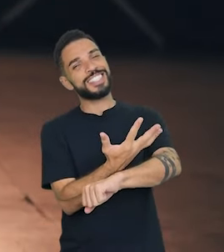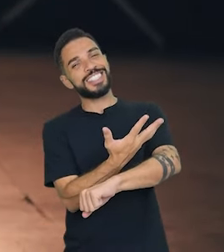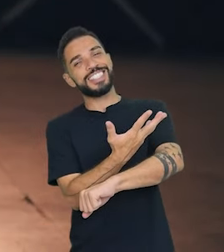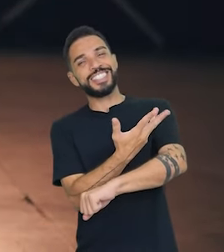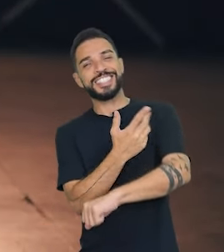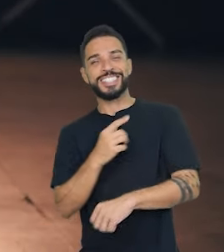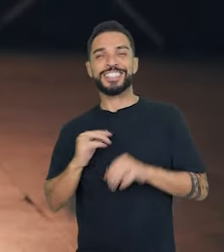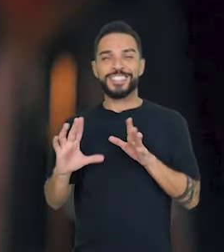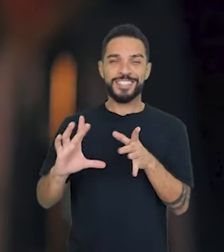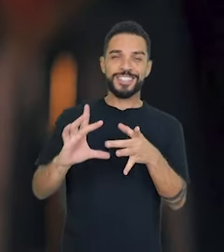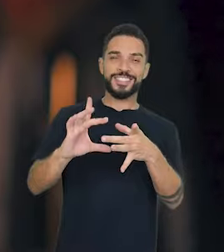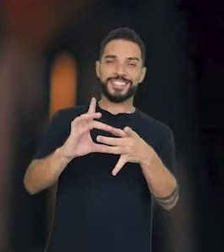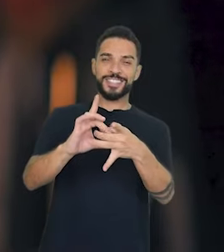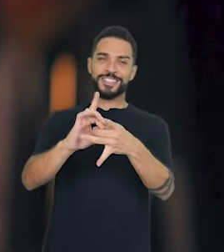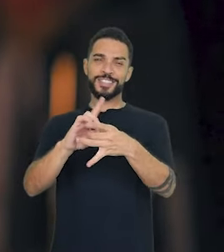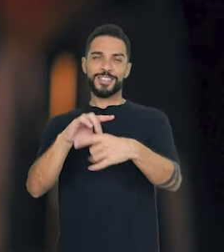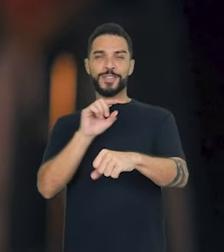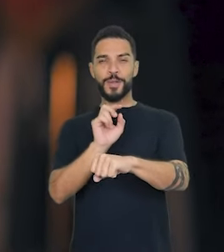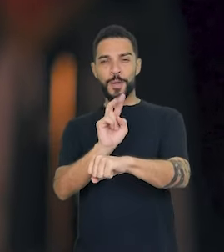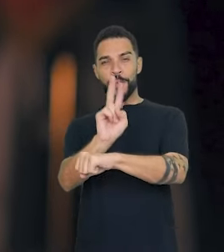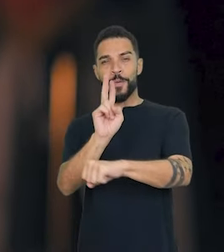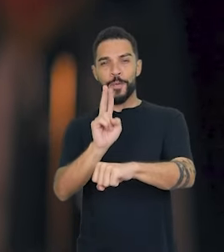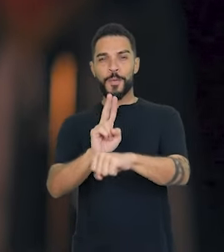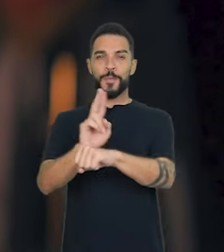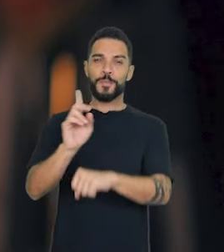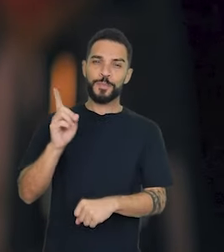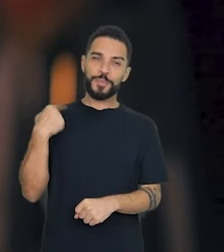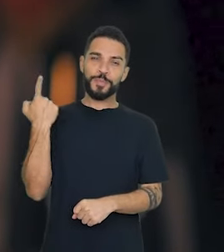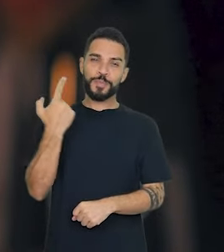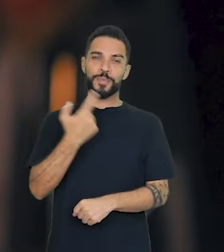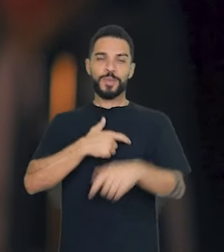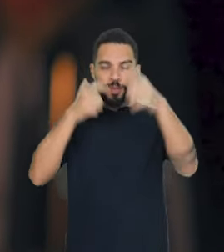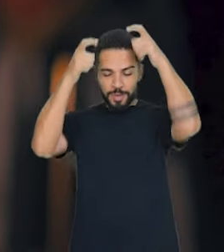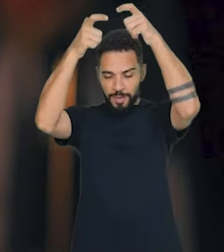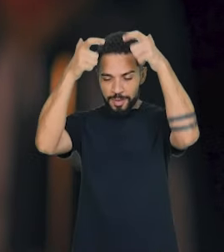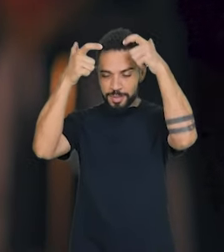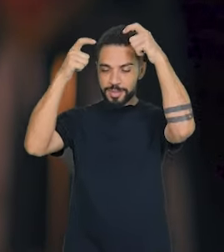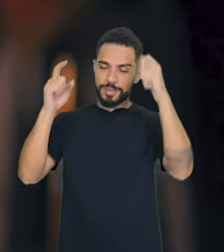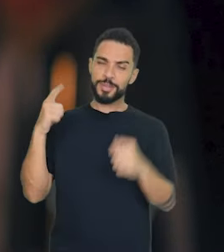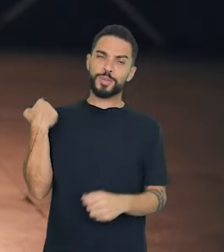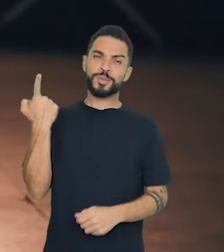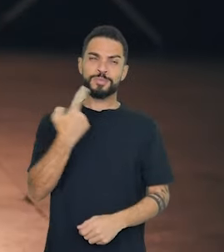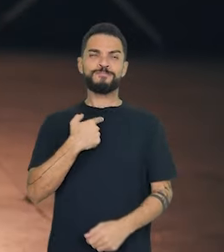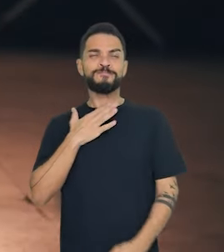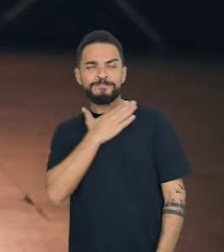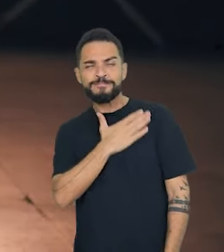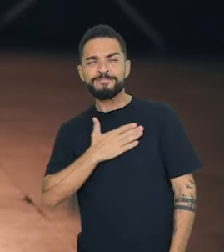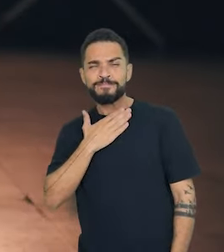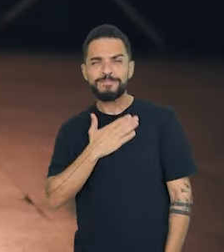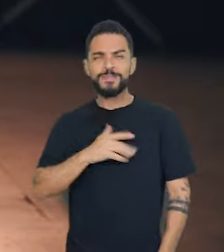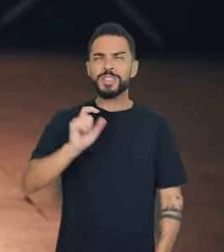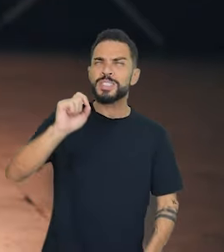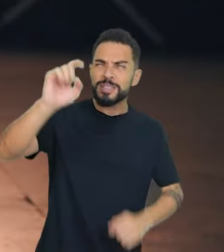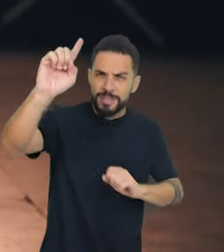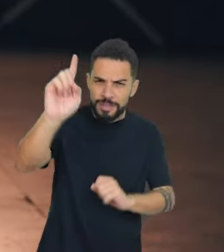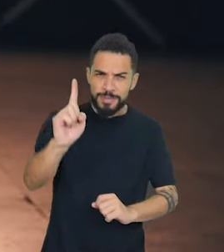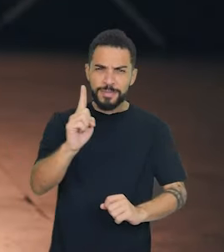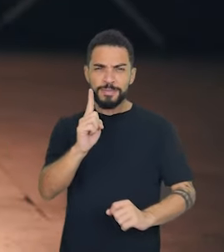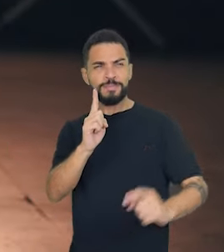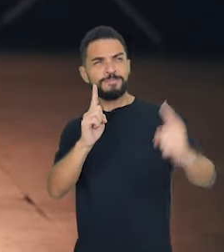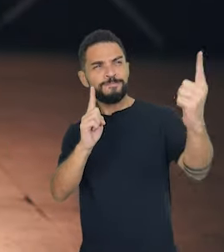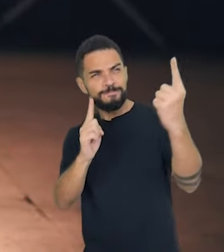sintonia e dedicação. Você é nossa raiz, nossa paixão. Quem vem de lá, minha gente? Quem